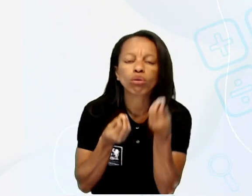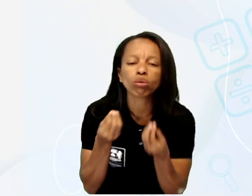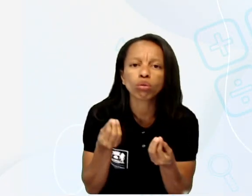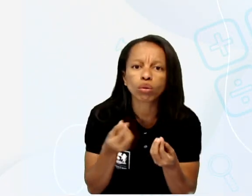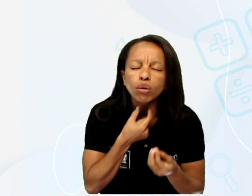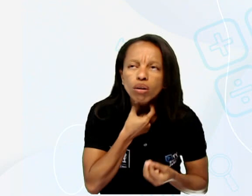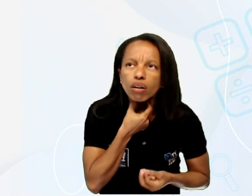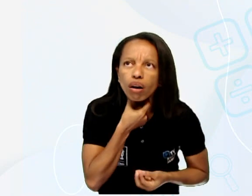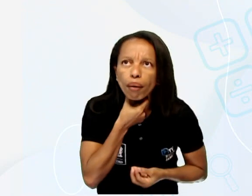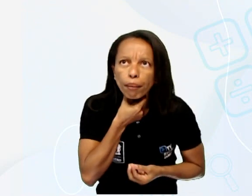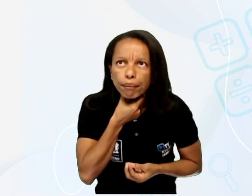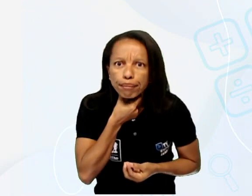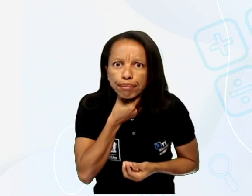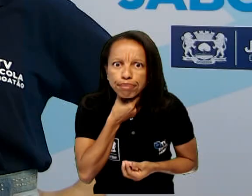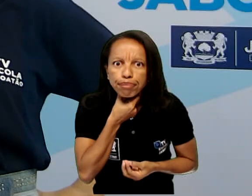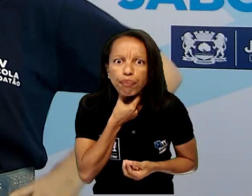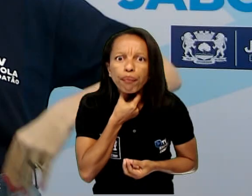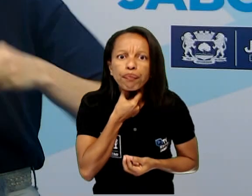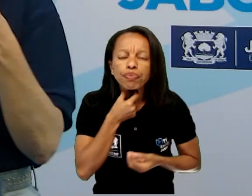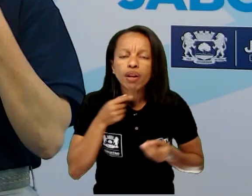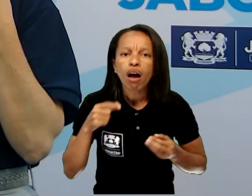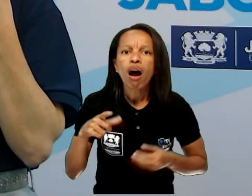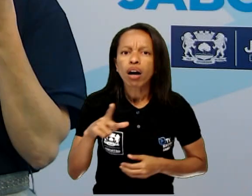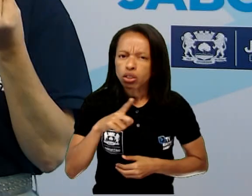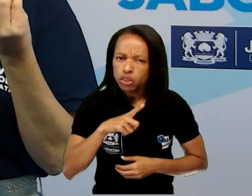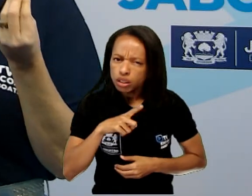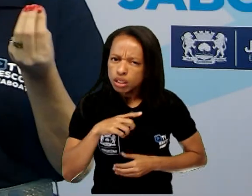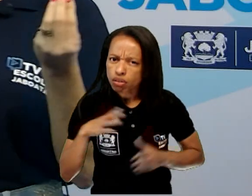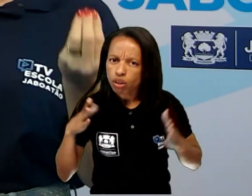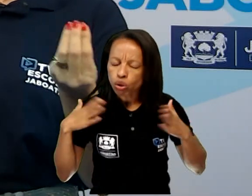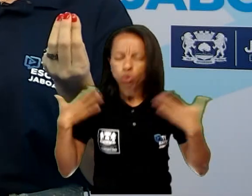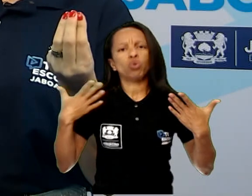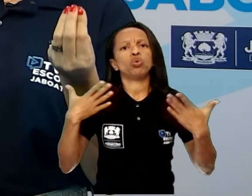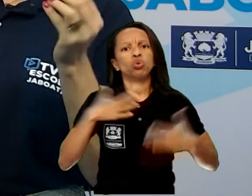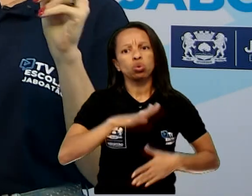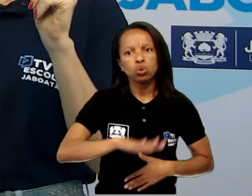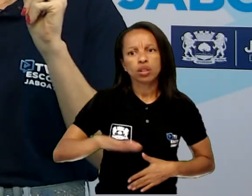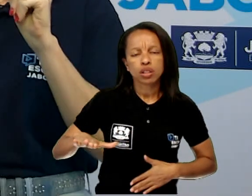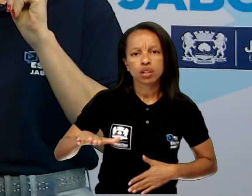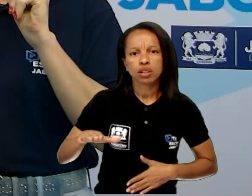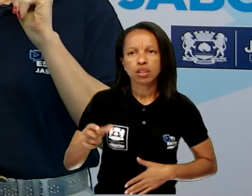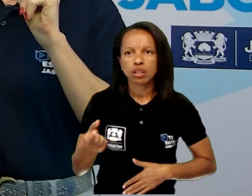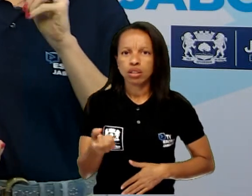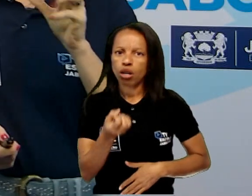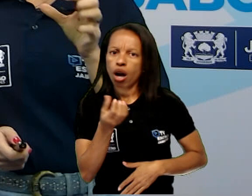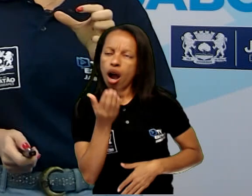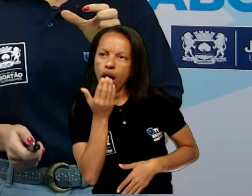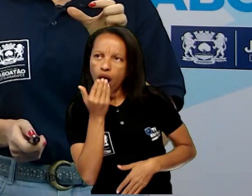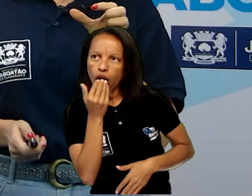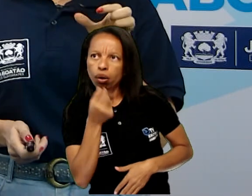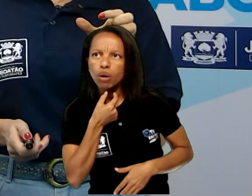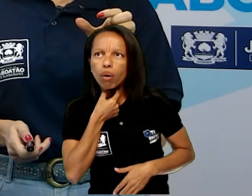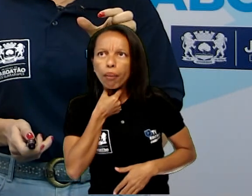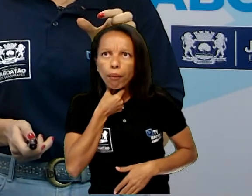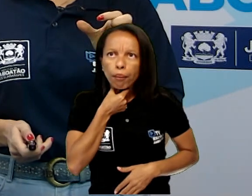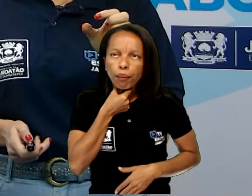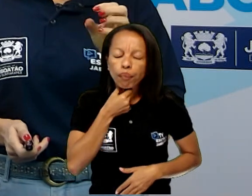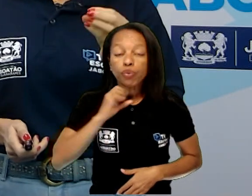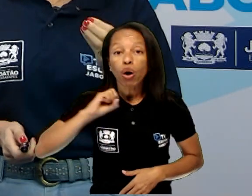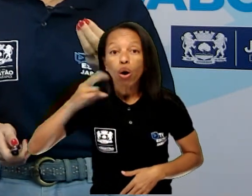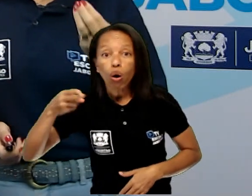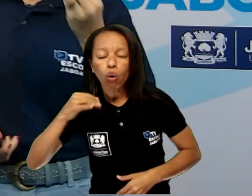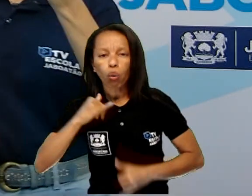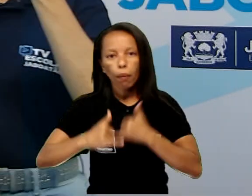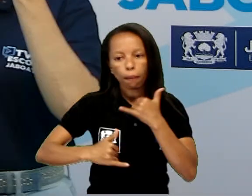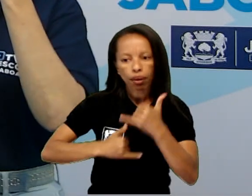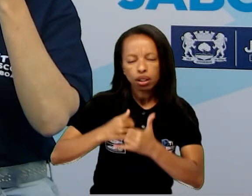engasgo? Alguém já tomou um susto da criança se engasgar com a comida ou até mesmo brinquedos pequenos, né?